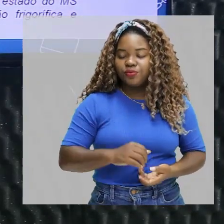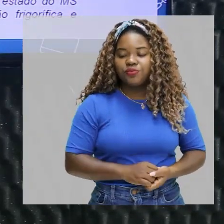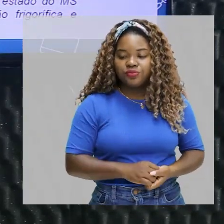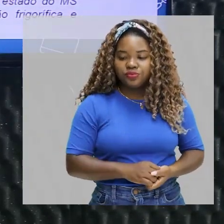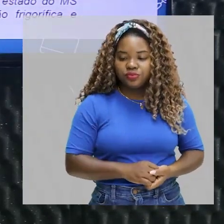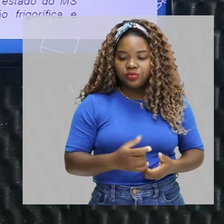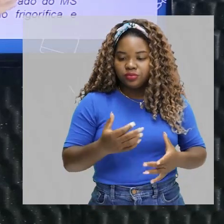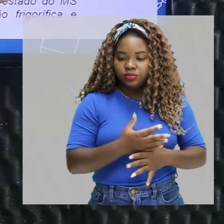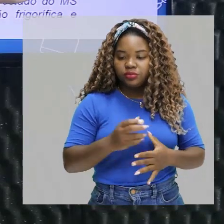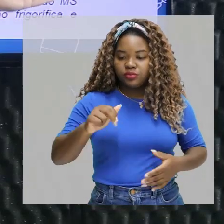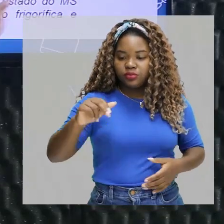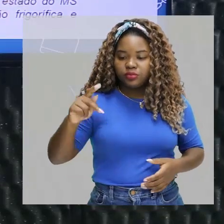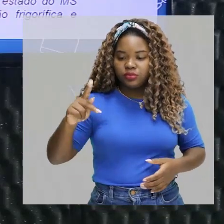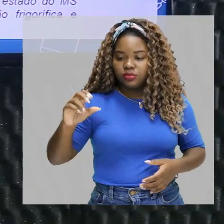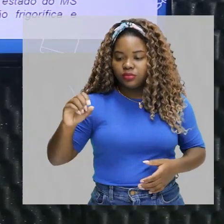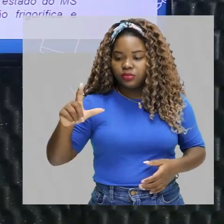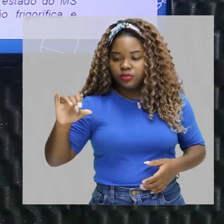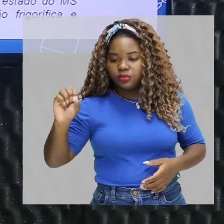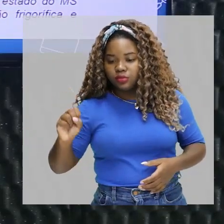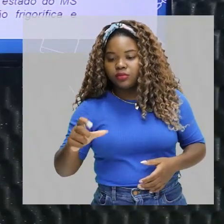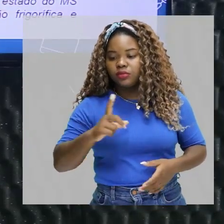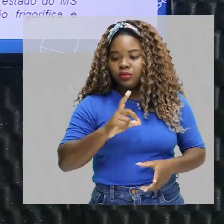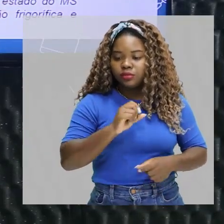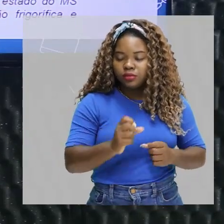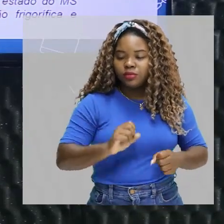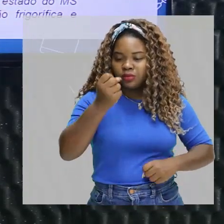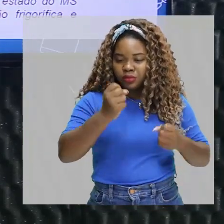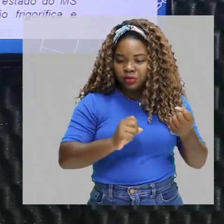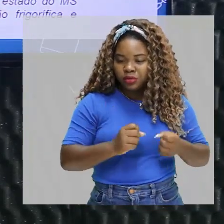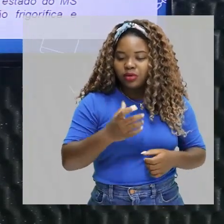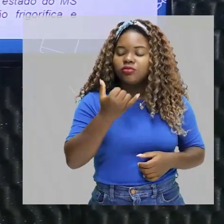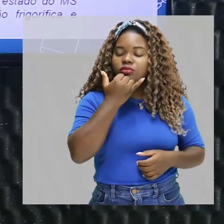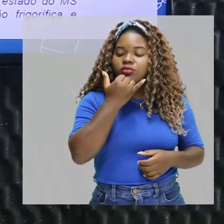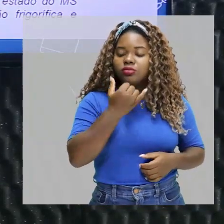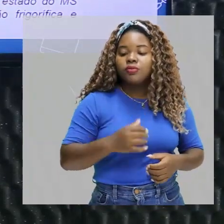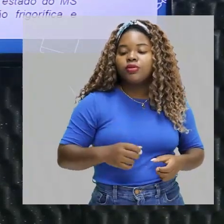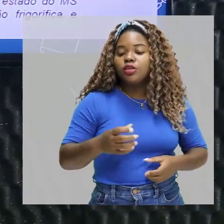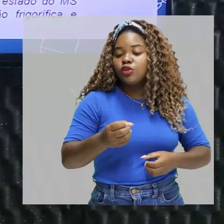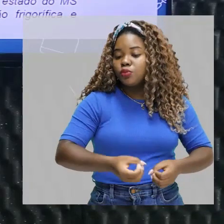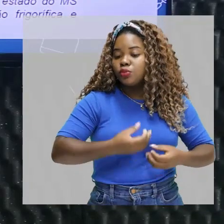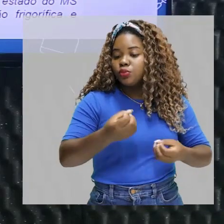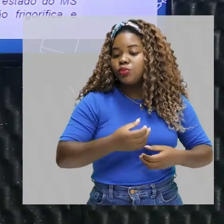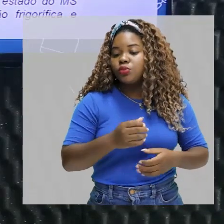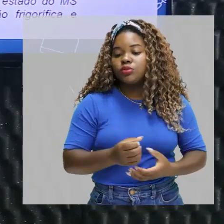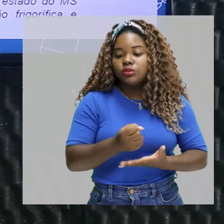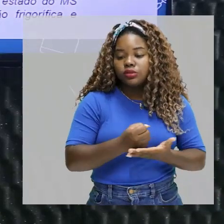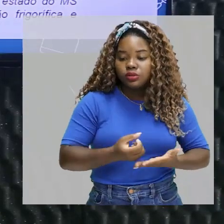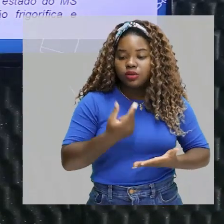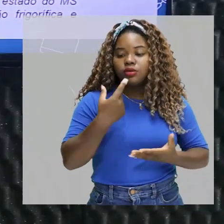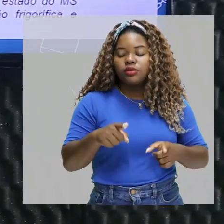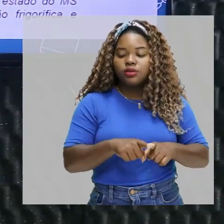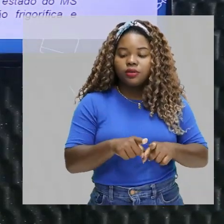tá certo nas cidades ali de Anápolis e Catalão que vai ter uma grande produção ali farmacêutica que também é automobilística Tá certo